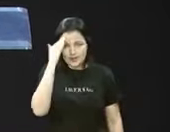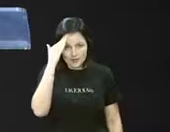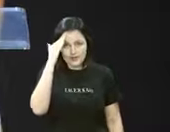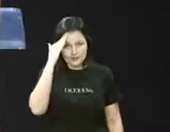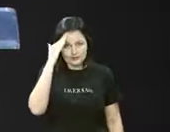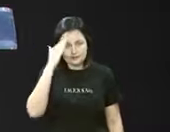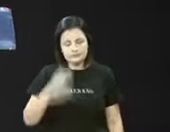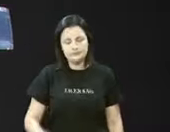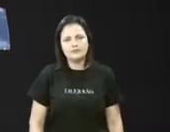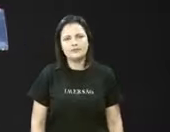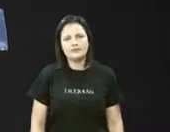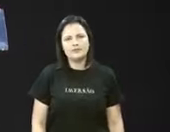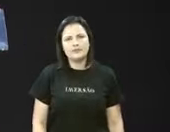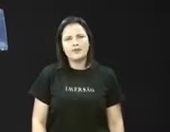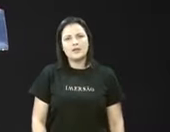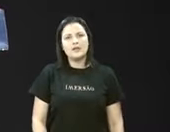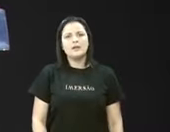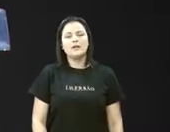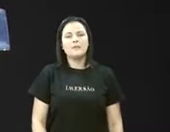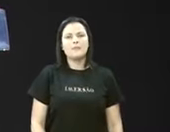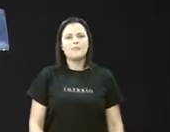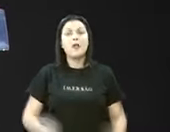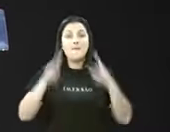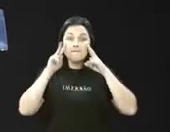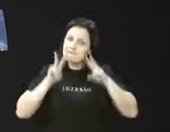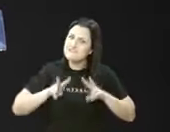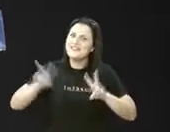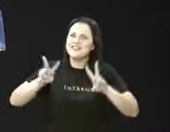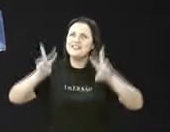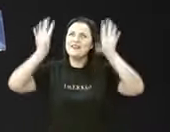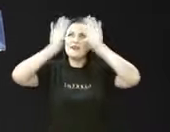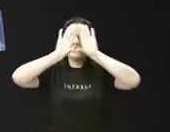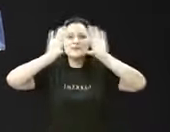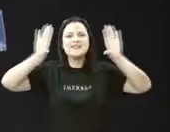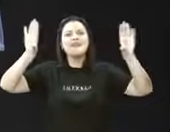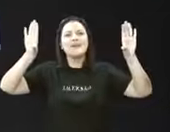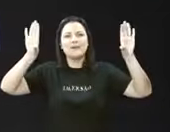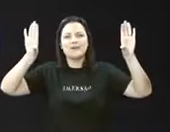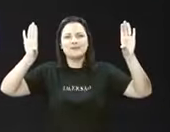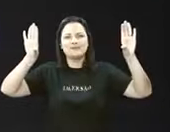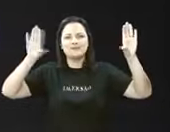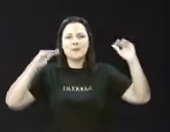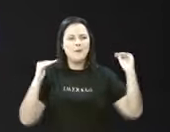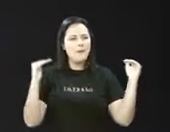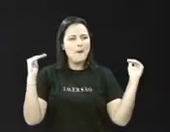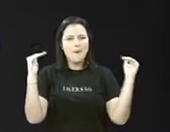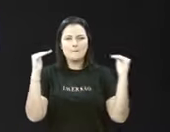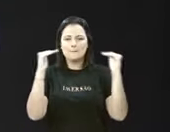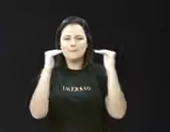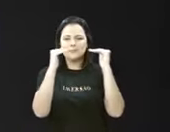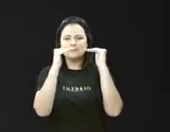céu, enxerga a sincronia agora, que não se perdeu no